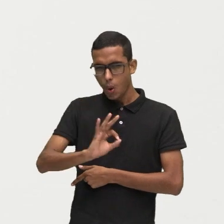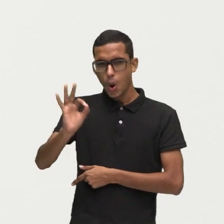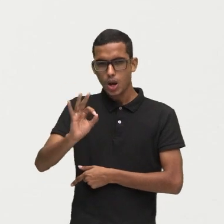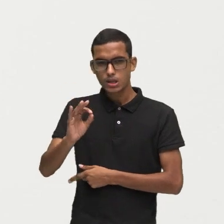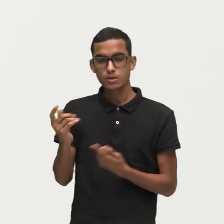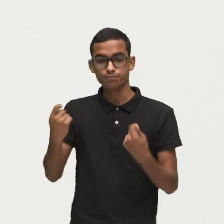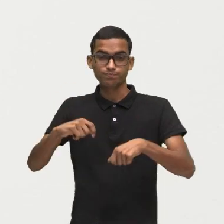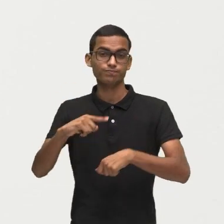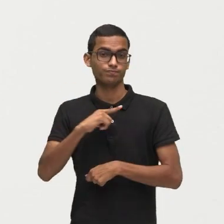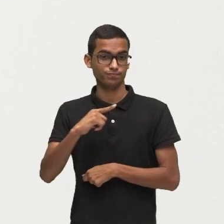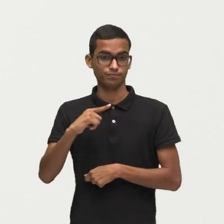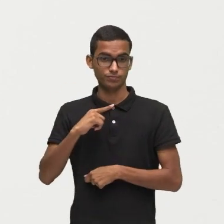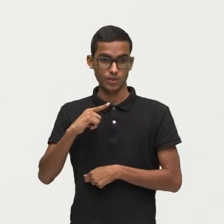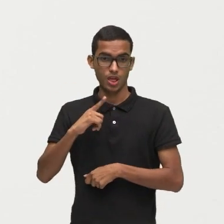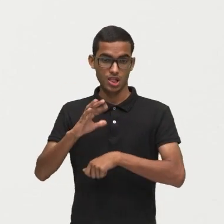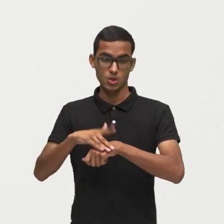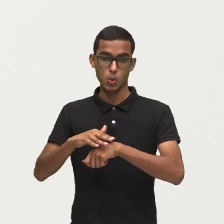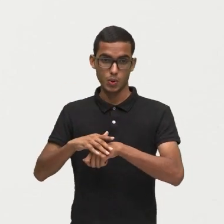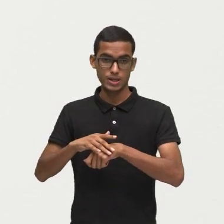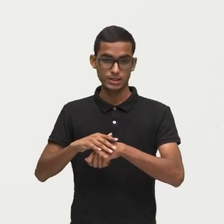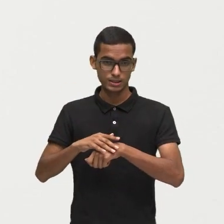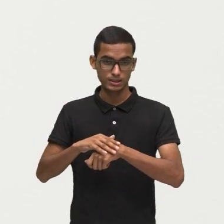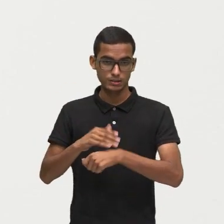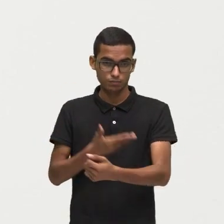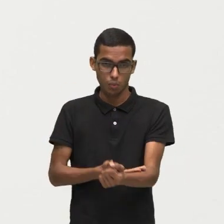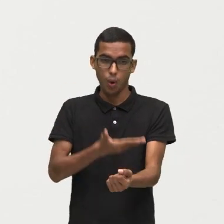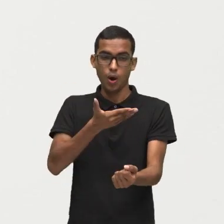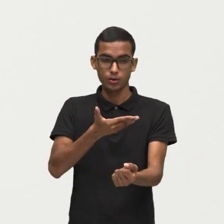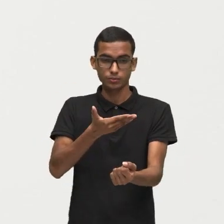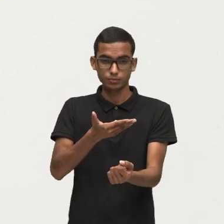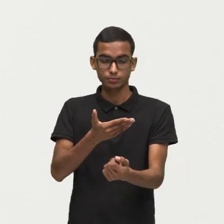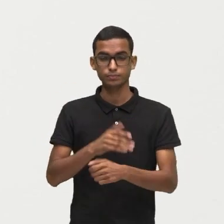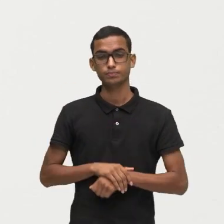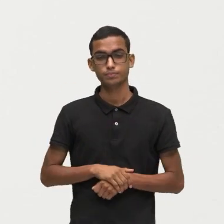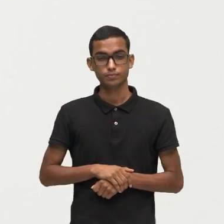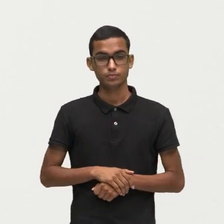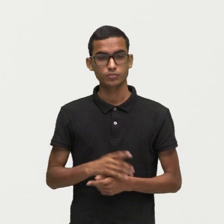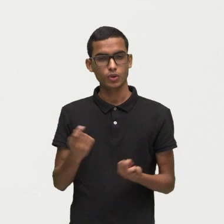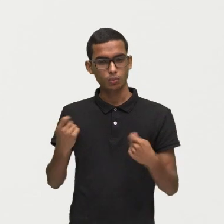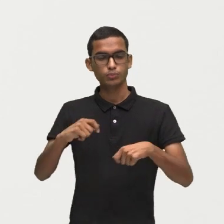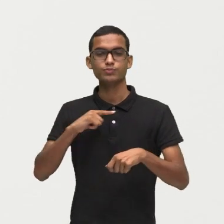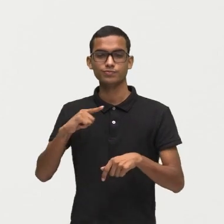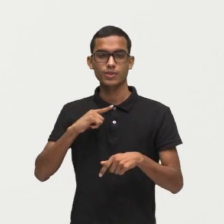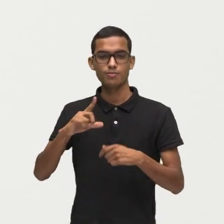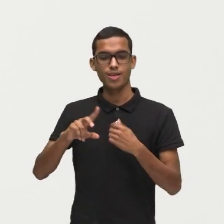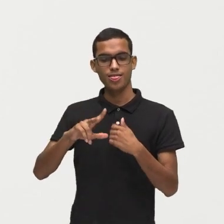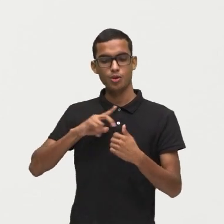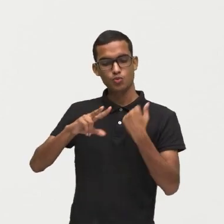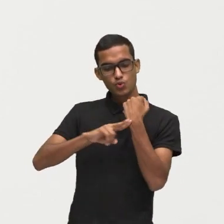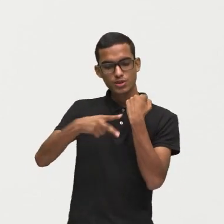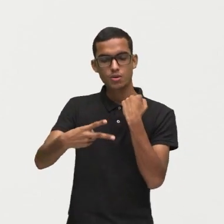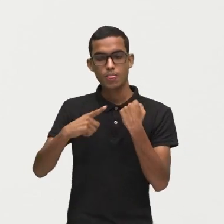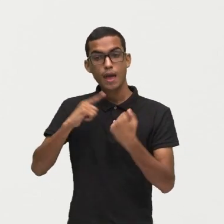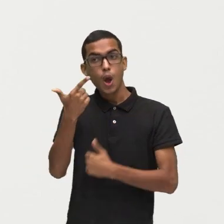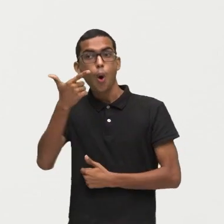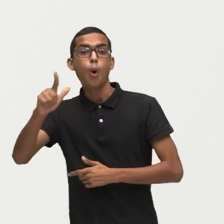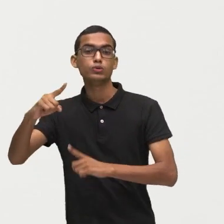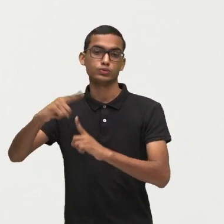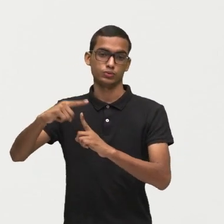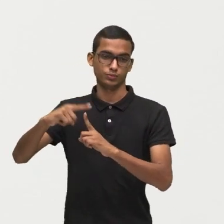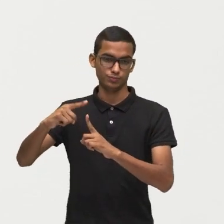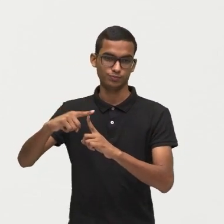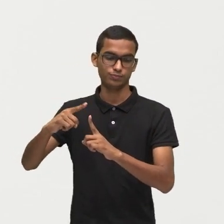dessa patologia. A mesma pode ainda desencadear outras doenças como, e aí a gente tem